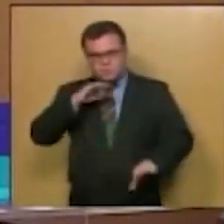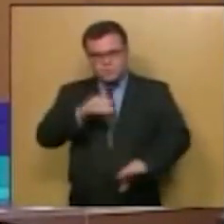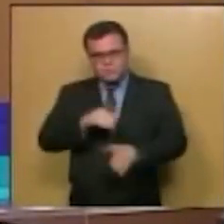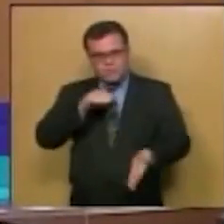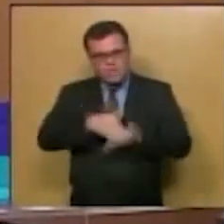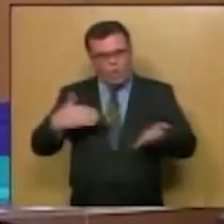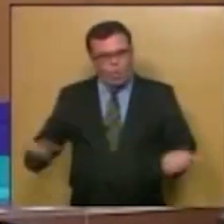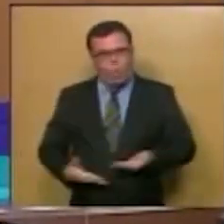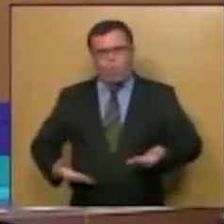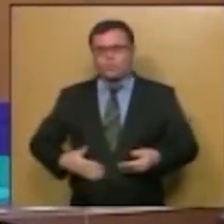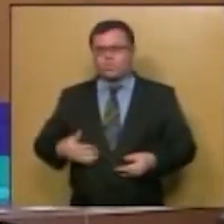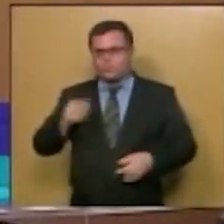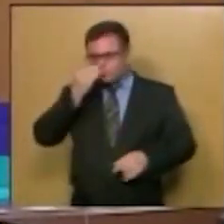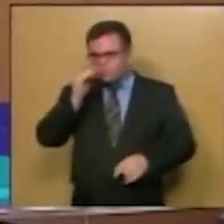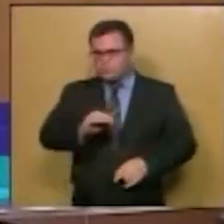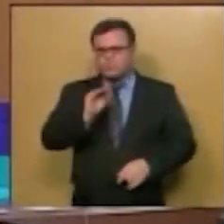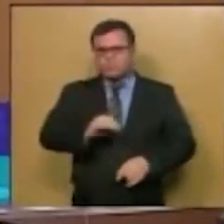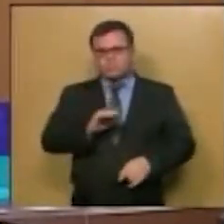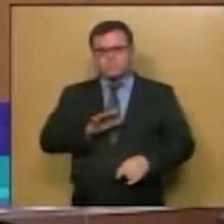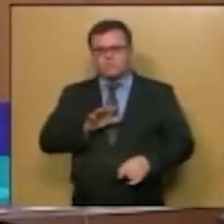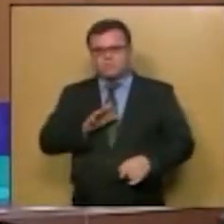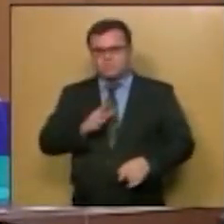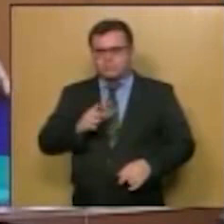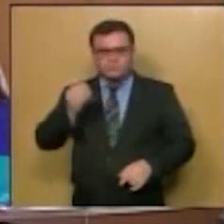destrói nos moldes de onde